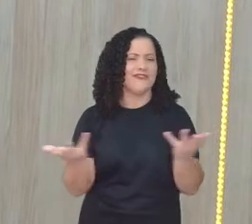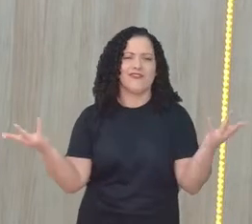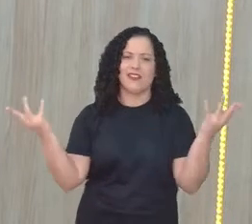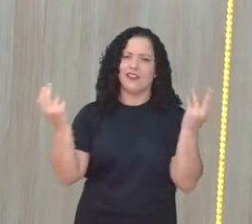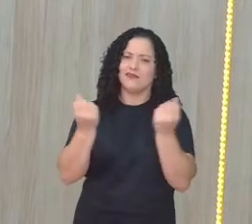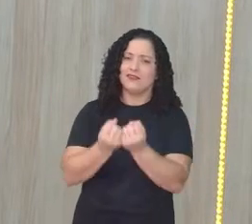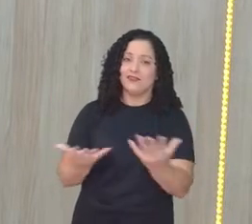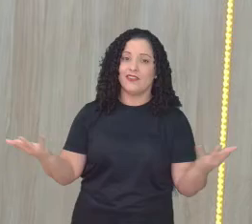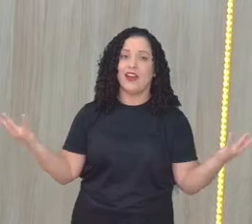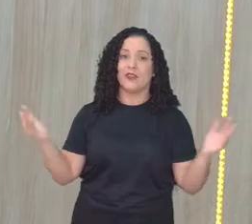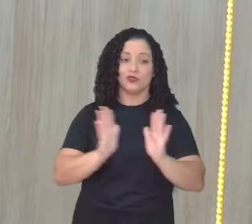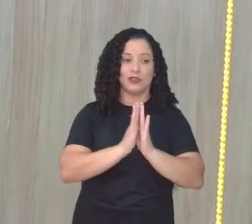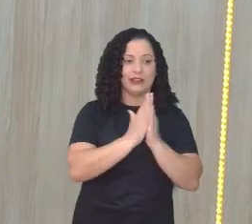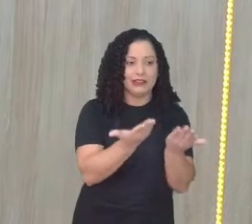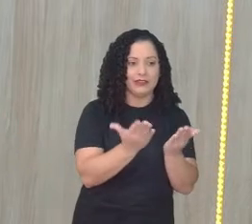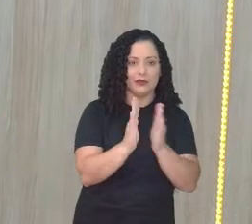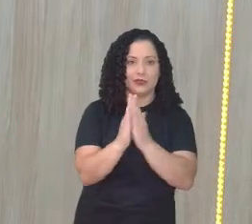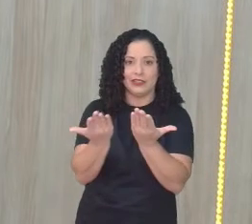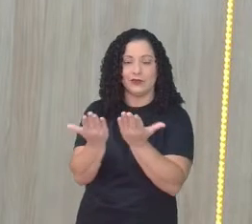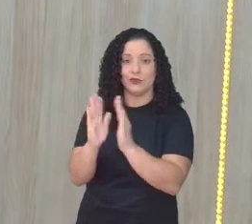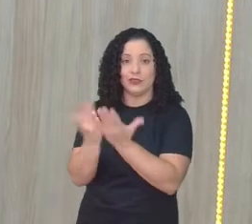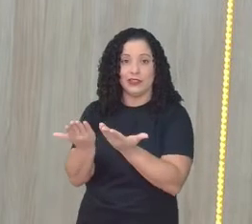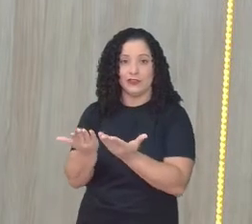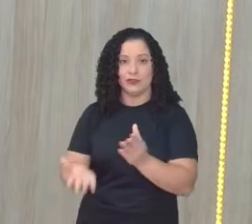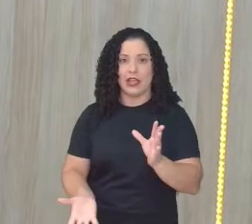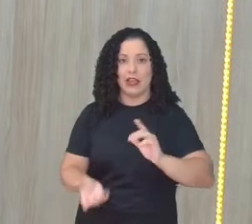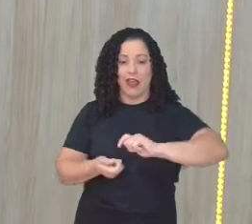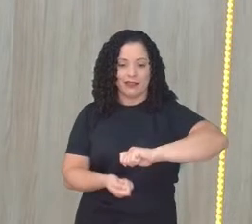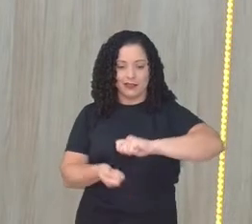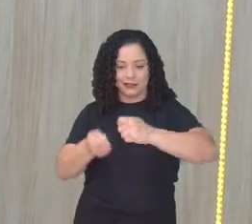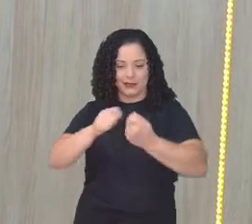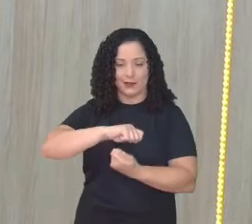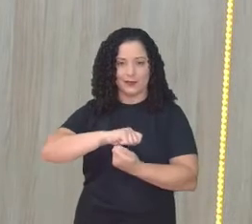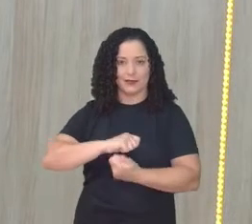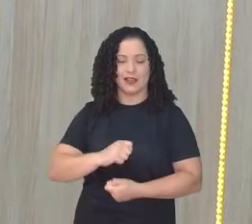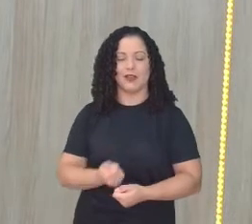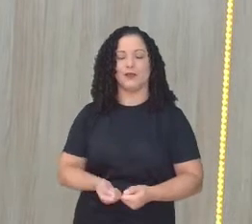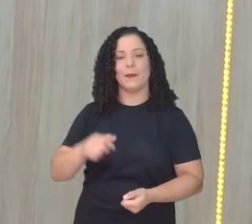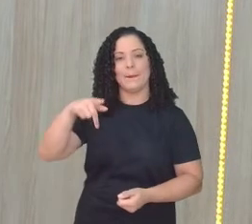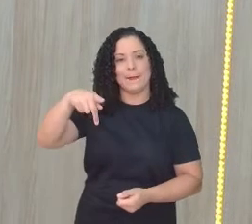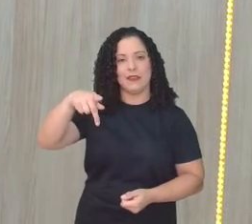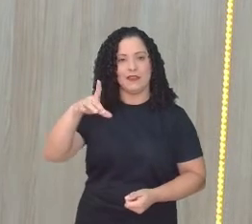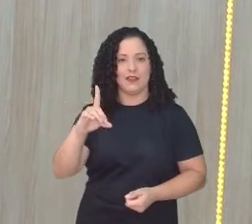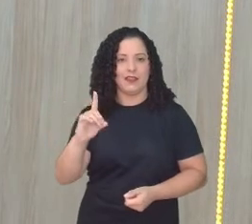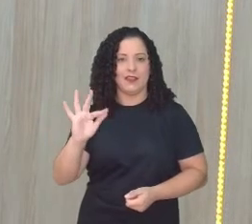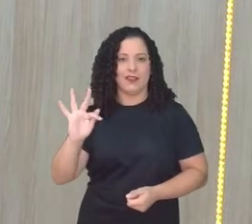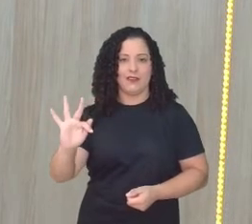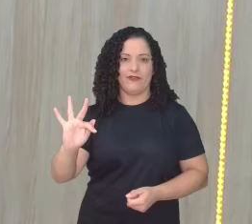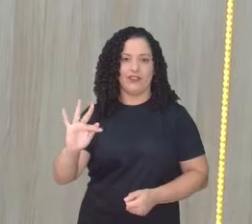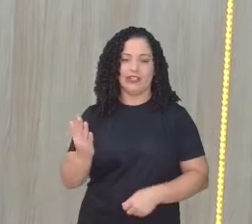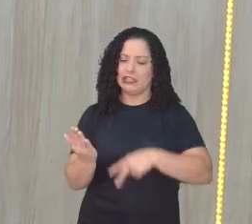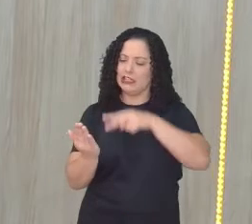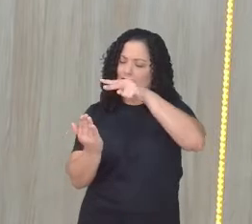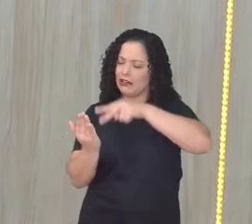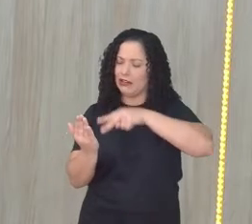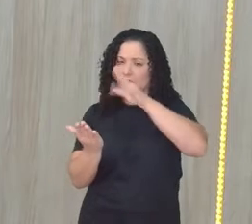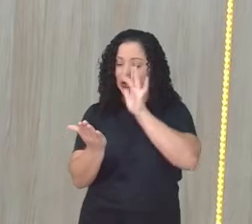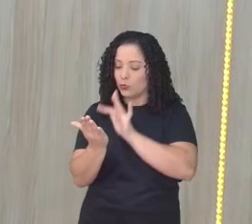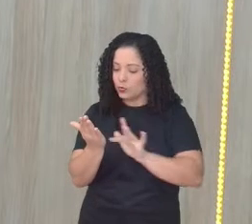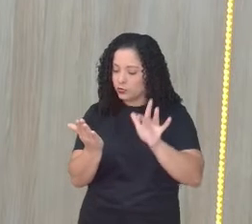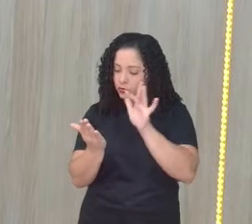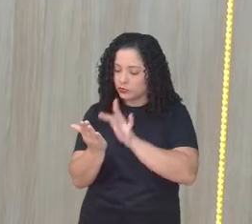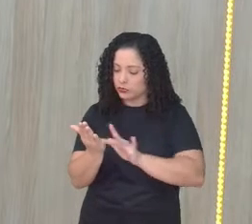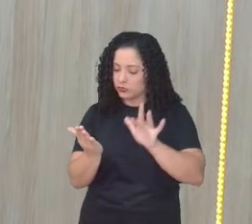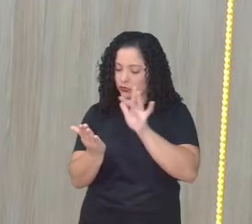livros, né, em formato de PDF, né, você coloca aquilo ali e você usa aquele aparelho para leitura,